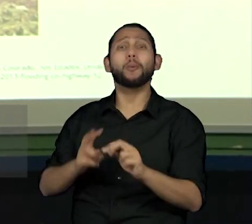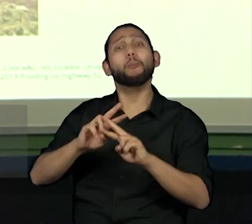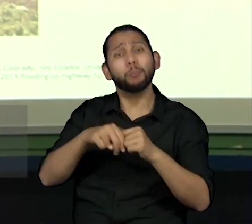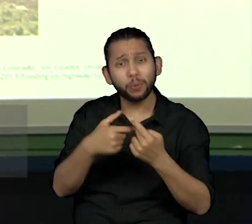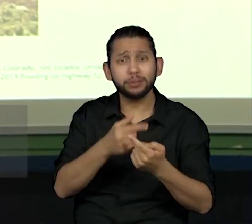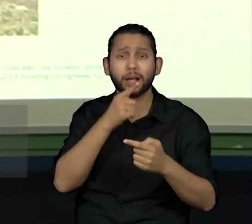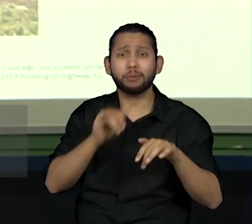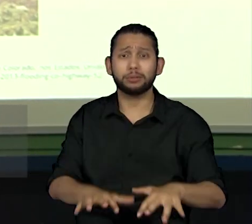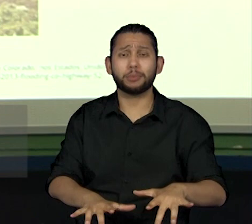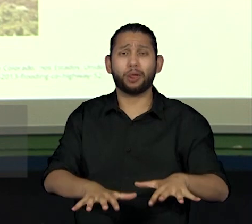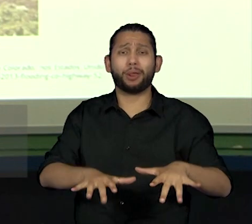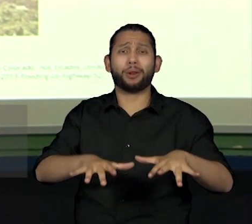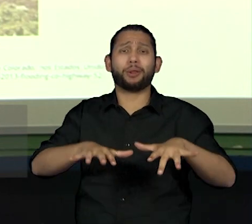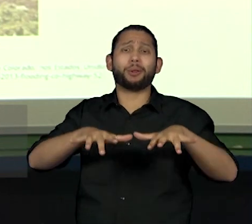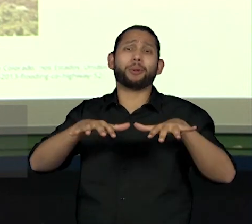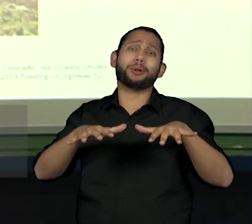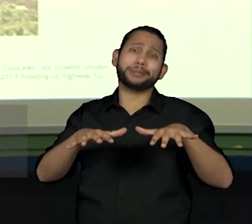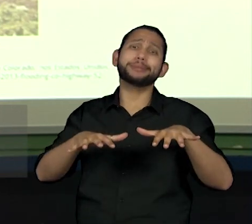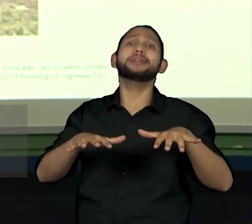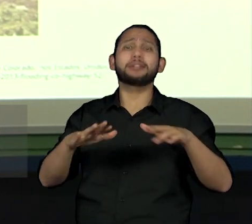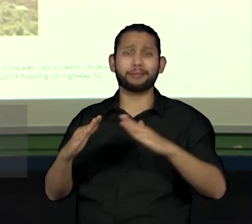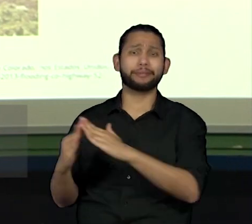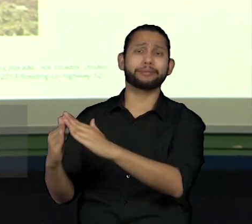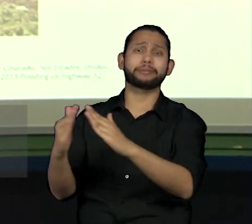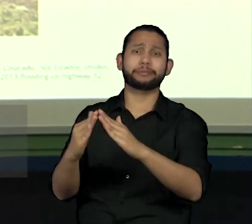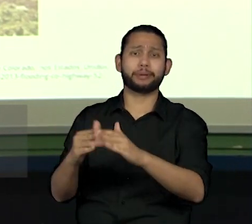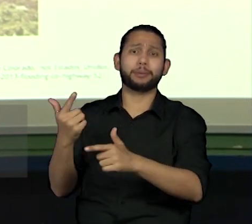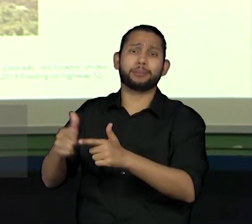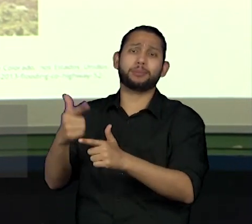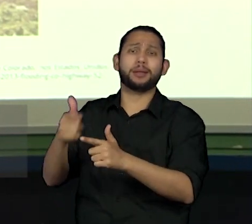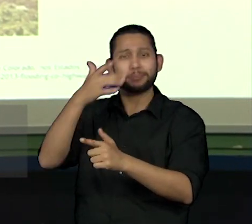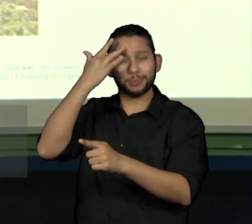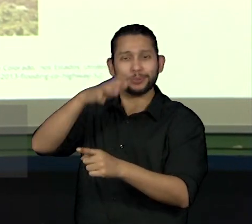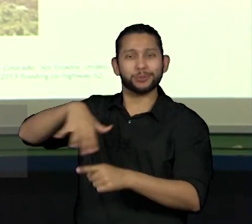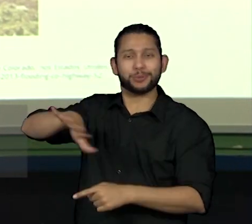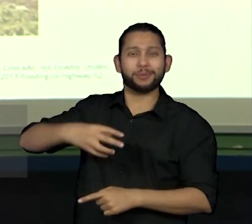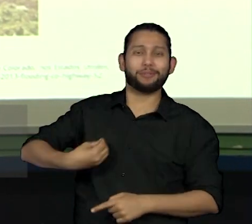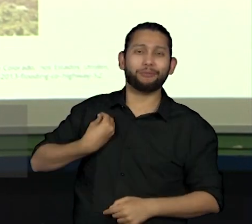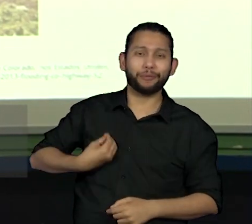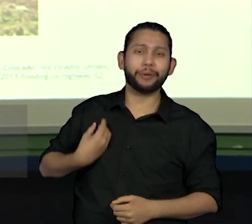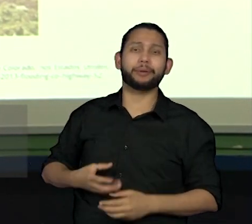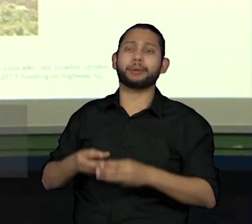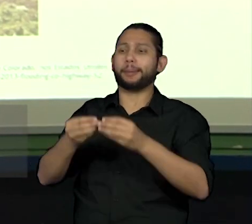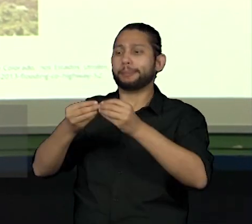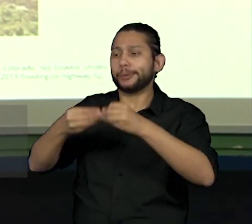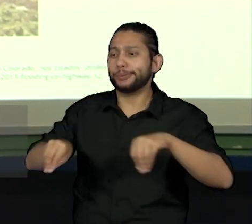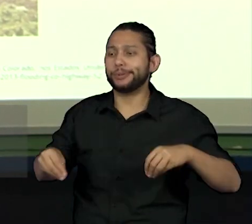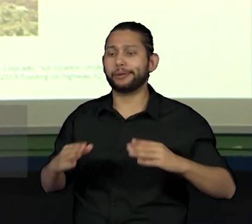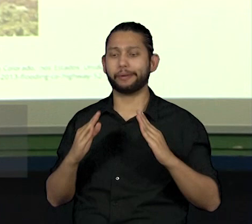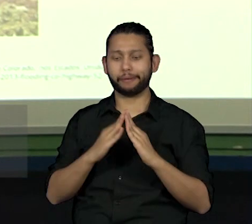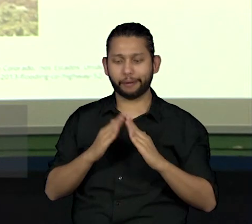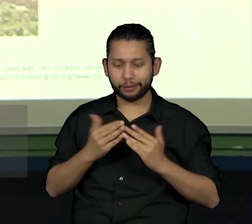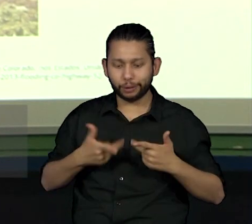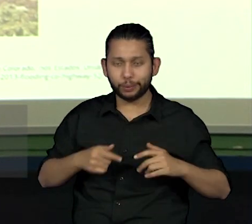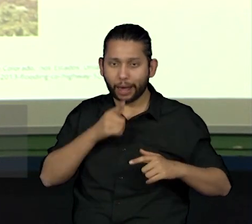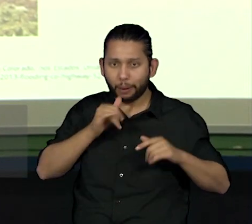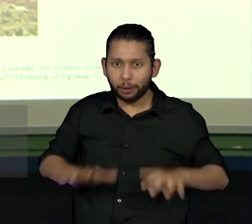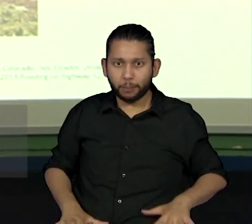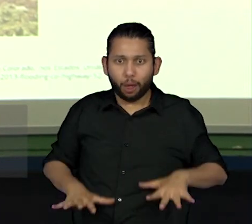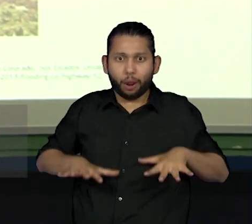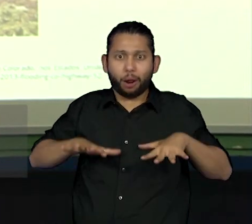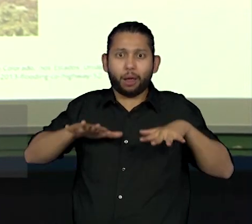que a população sofra aquelas catástrofes, prejuízos econômicos, riscos à saúde, que a gente viu agora há